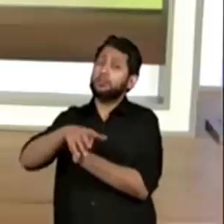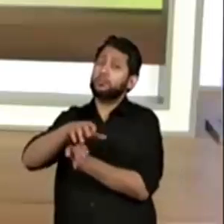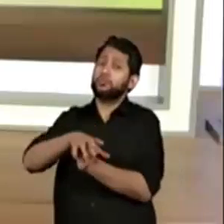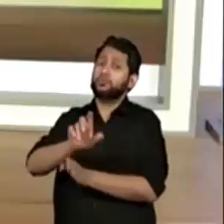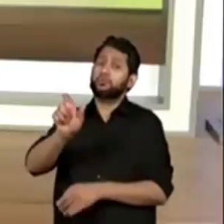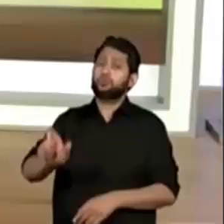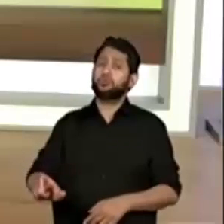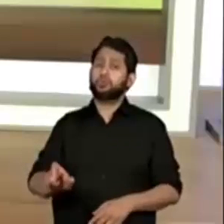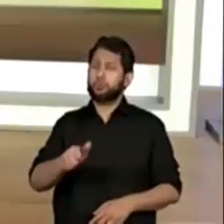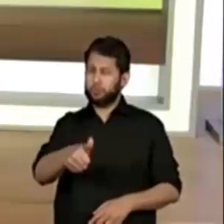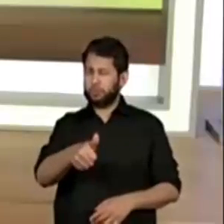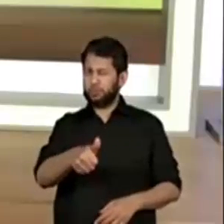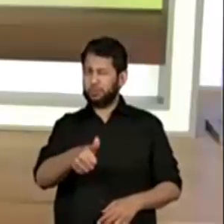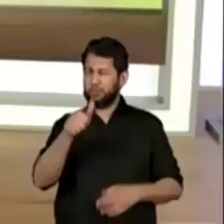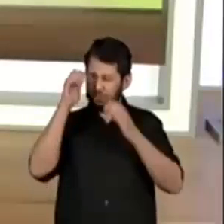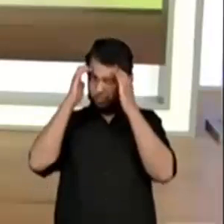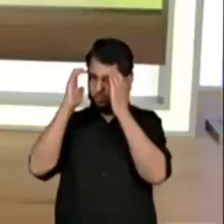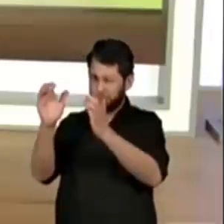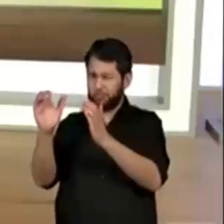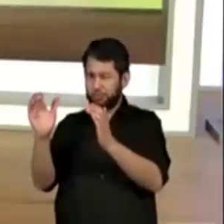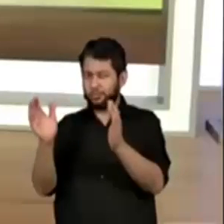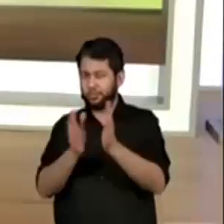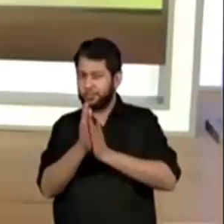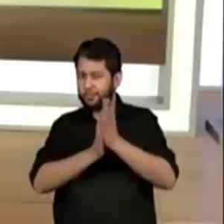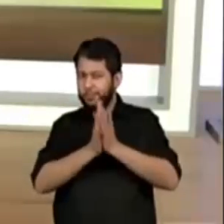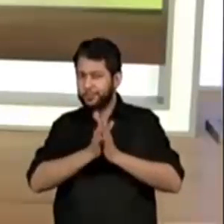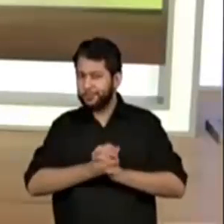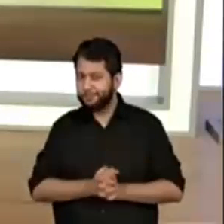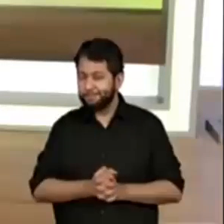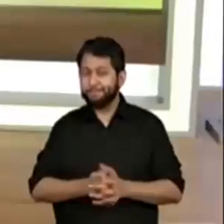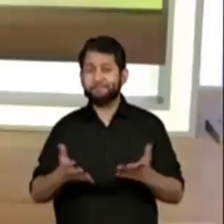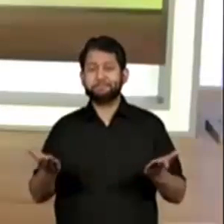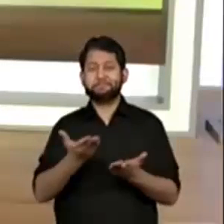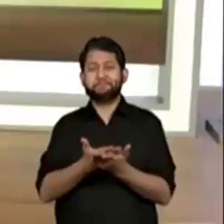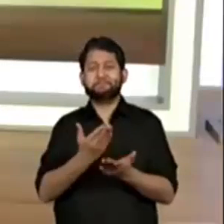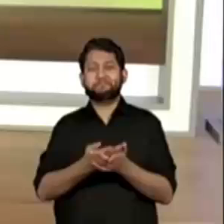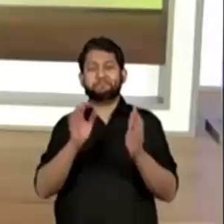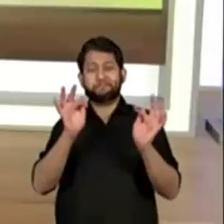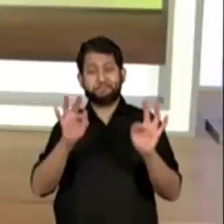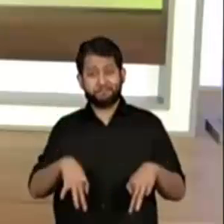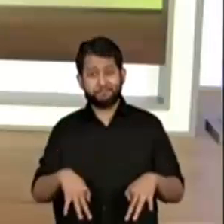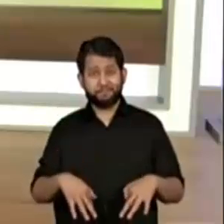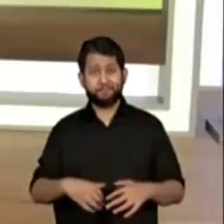seu professor, fechou? E aí, para a gente ir finalizando,